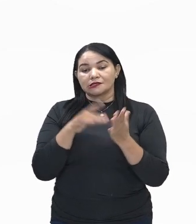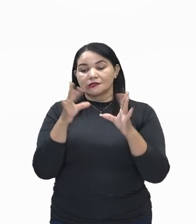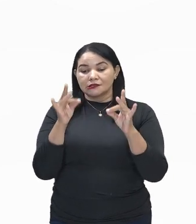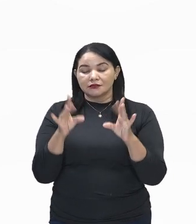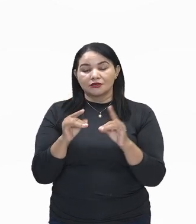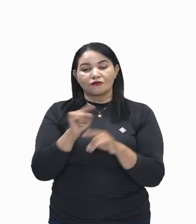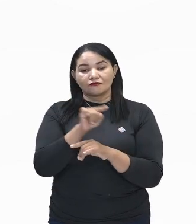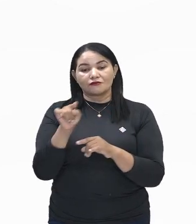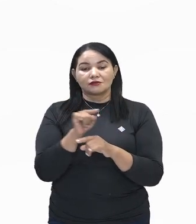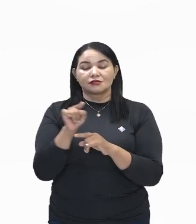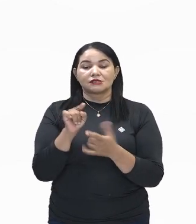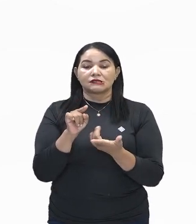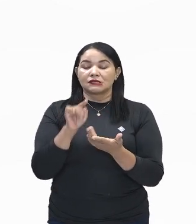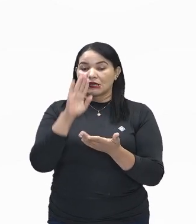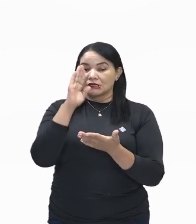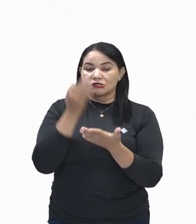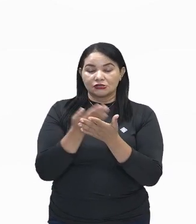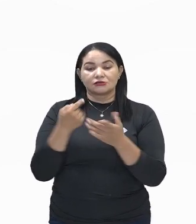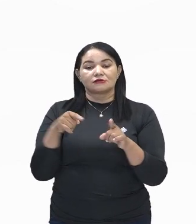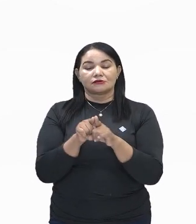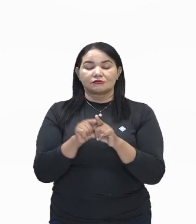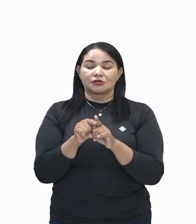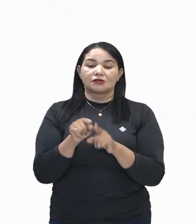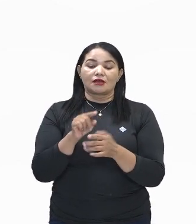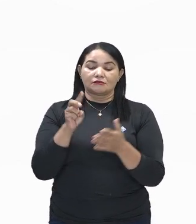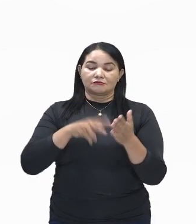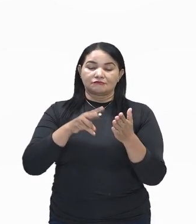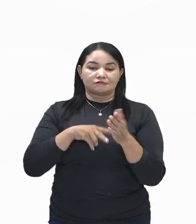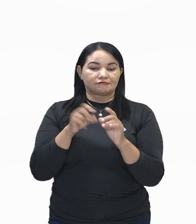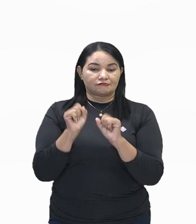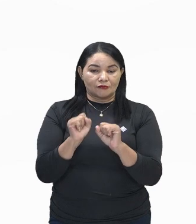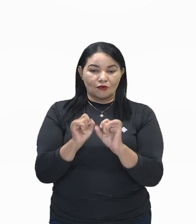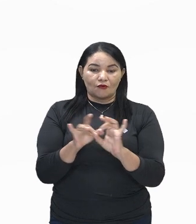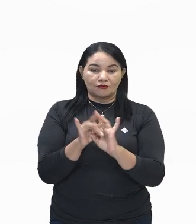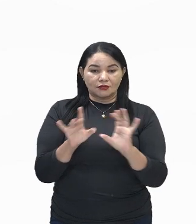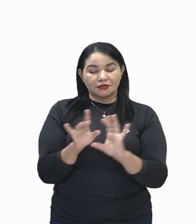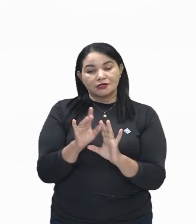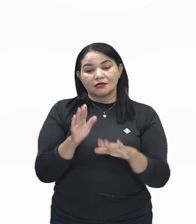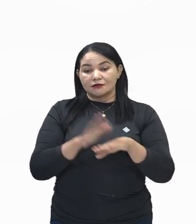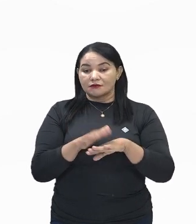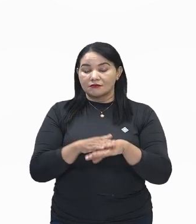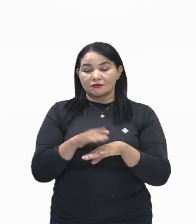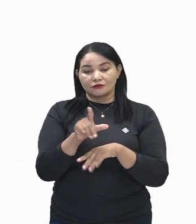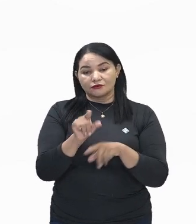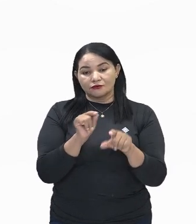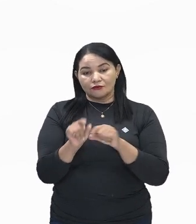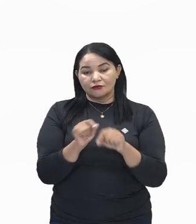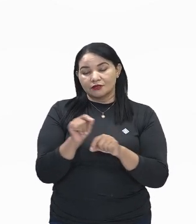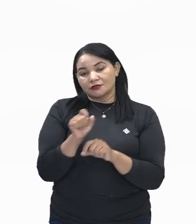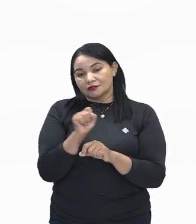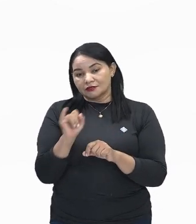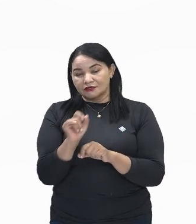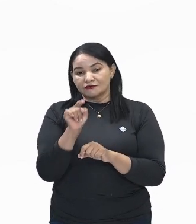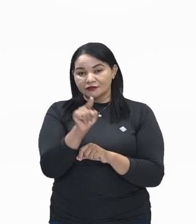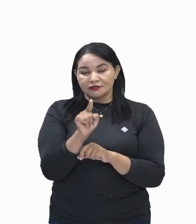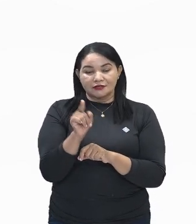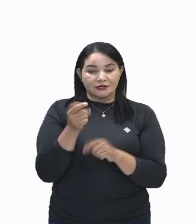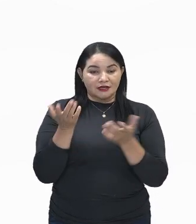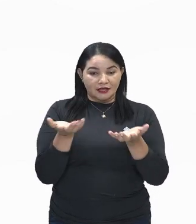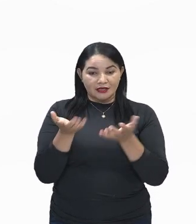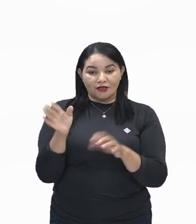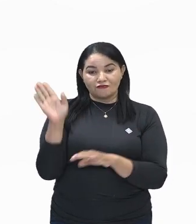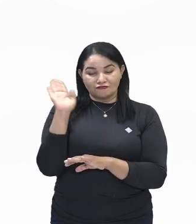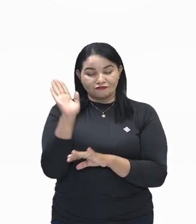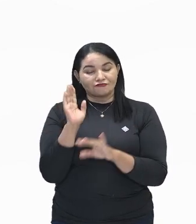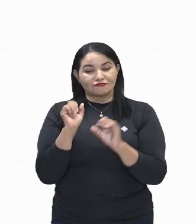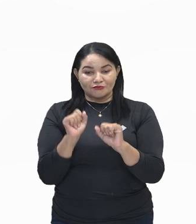saber né, sobre esses partidos aí. Até para você escolher um partido depois, né? Se você quiser se candidatar.